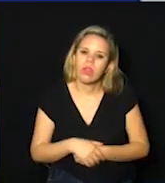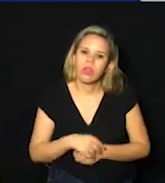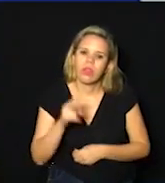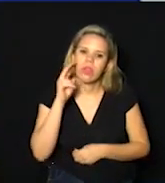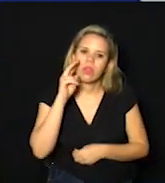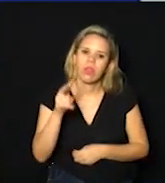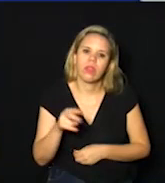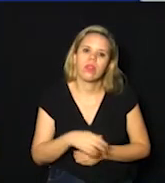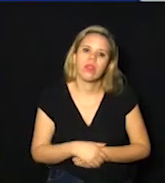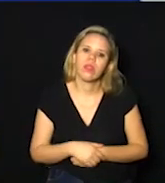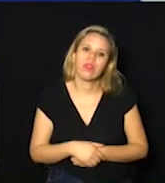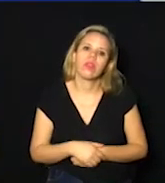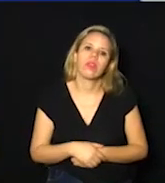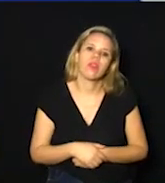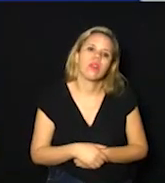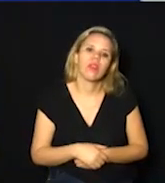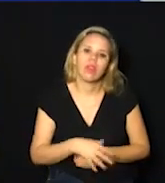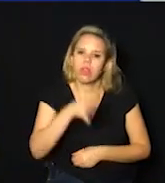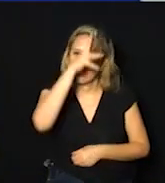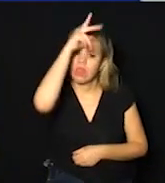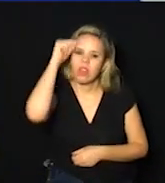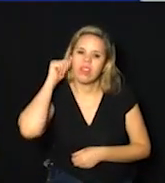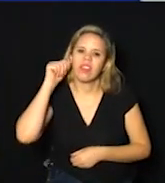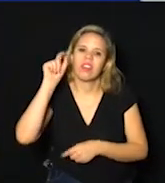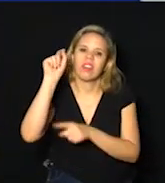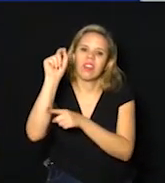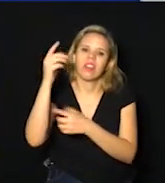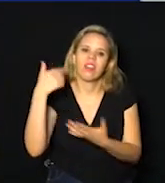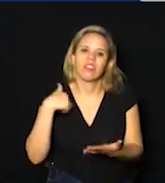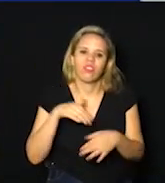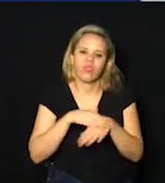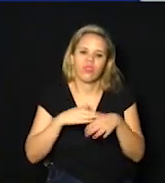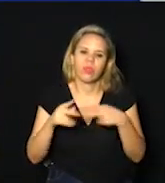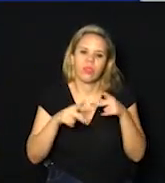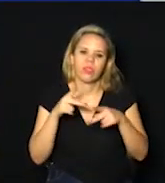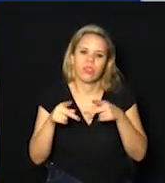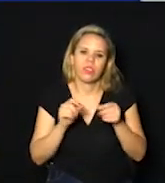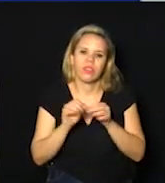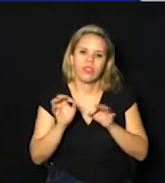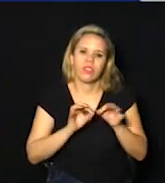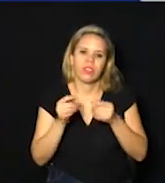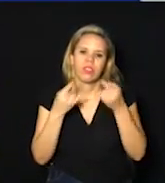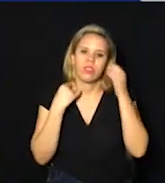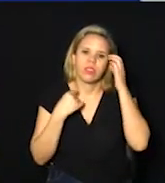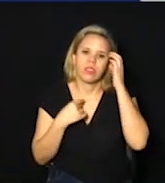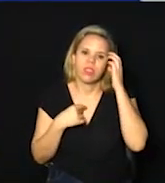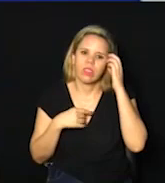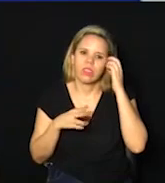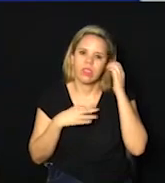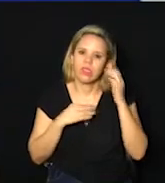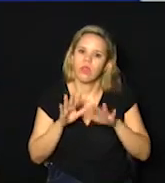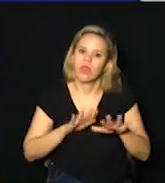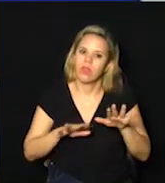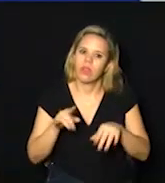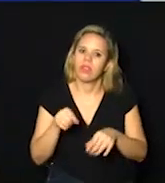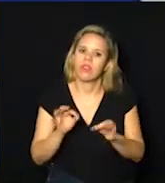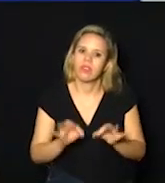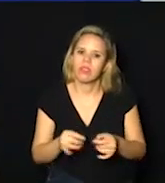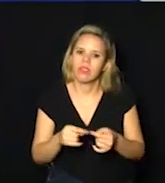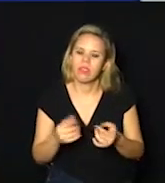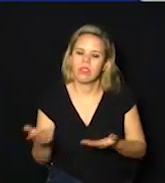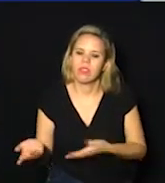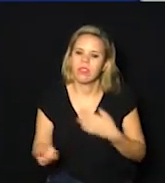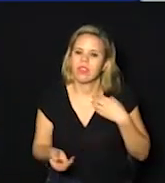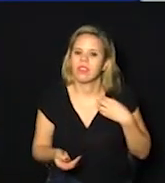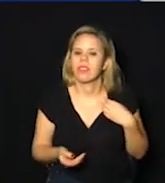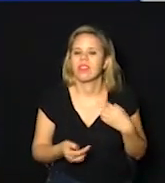lá do Amazonas lá. Eu já conversei com o meu pessoal que está fazendo a compra, falei, gente, vocês estão cuidando disso. Toma